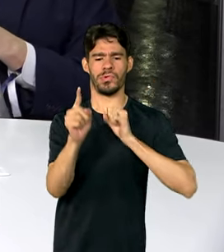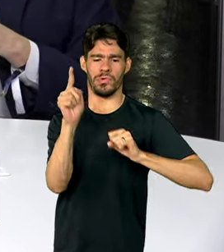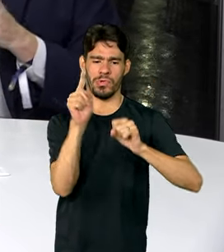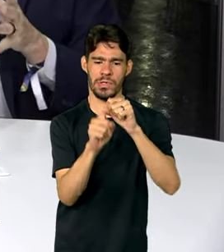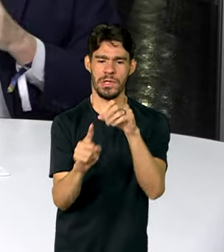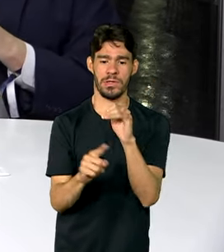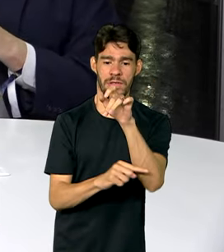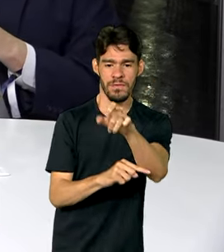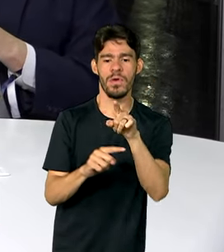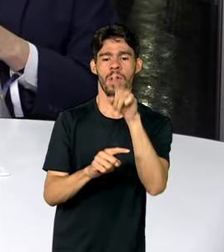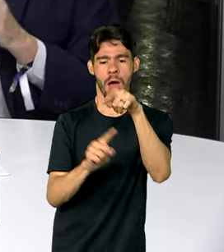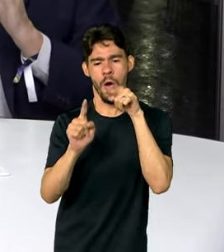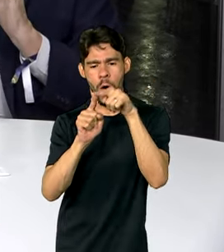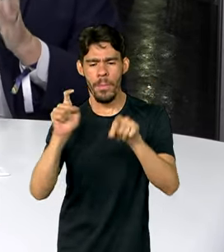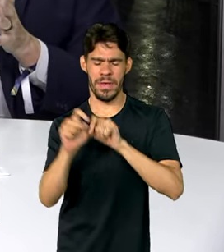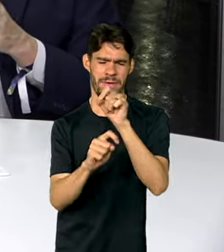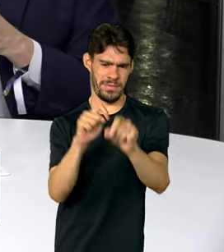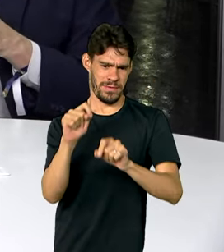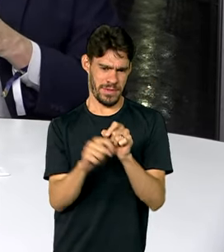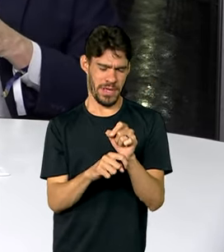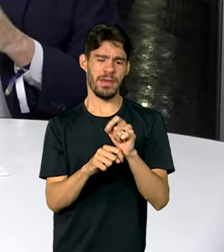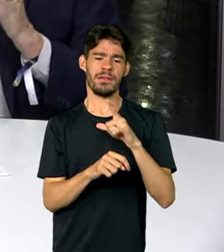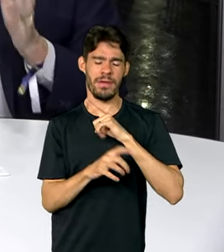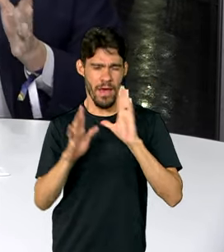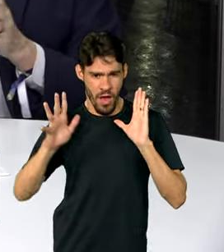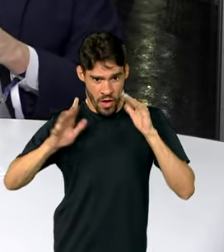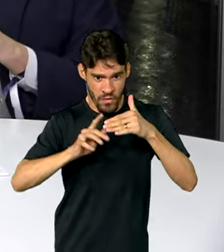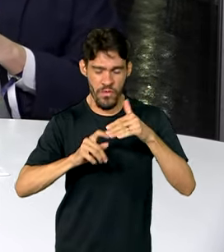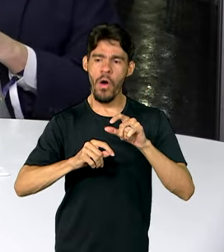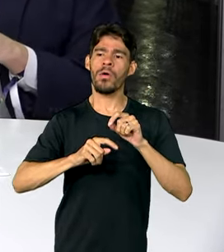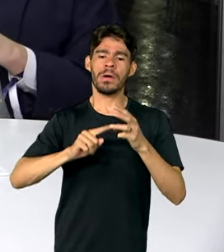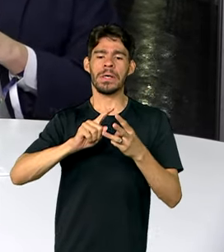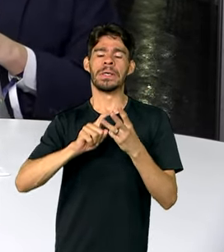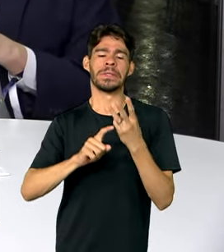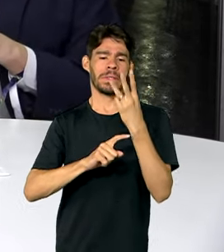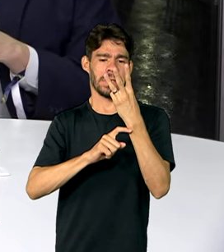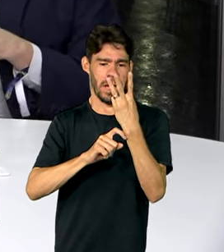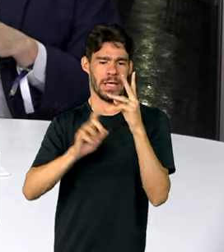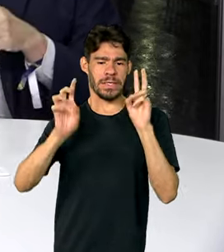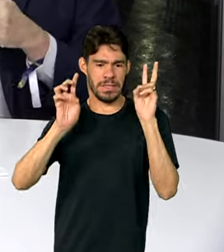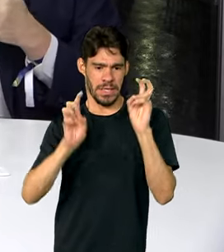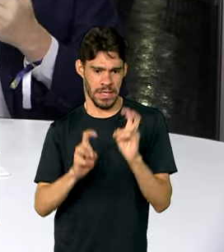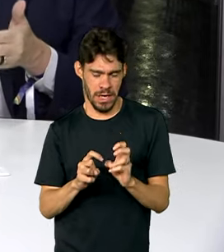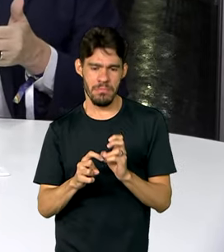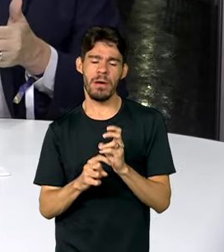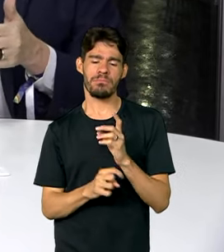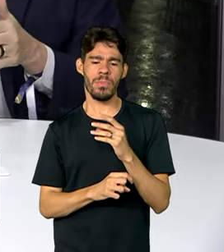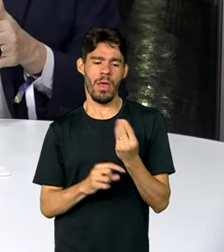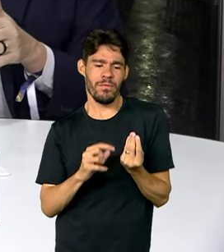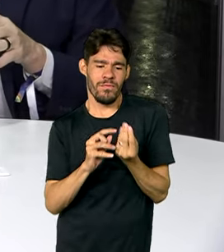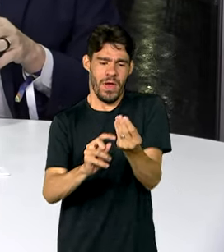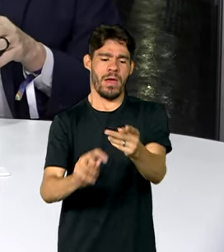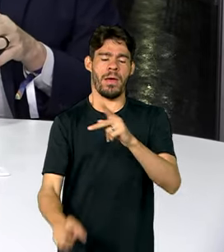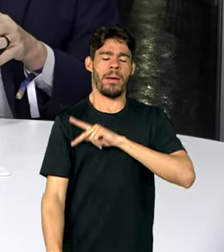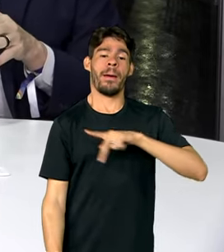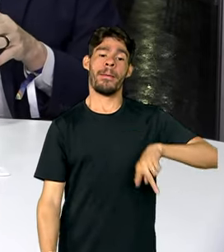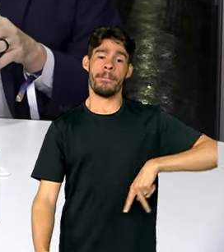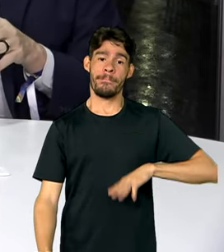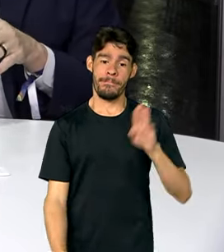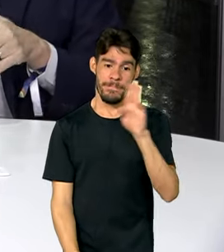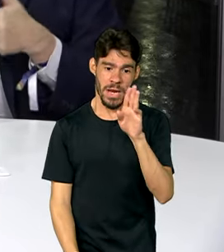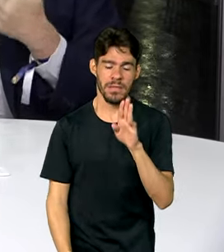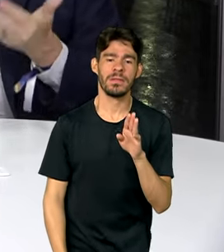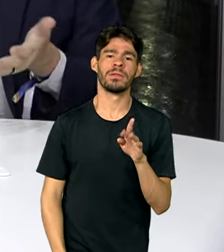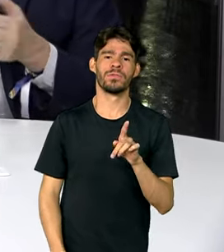civil. Esse é o objetivo e ele está focado nesses 3 grandes temas. Serão entregues ao presidente Lula e,